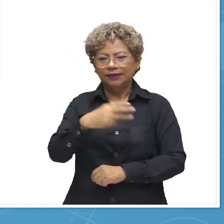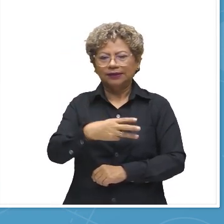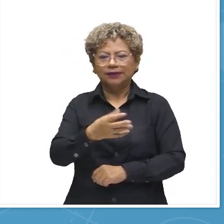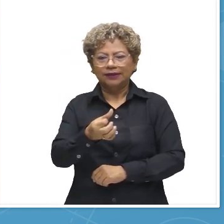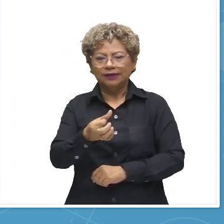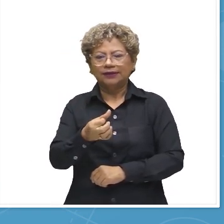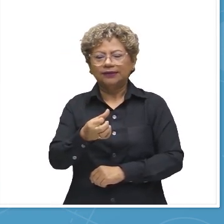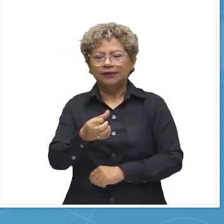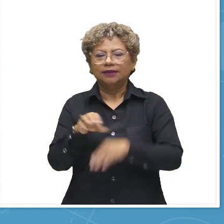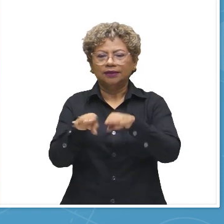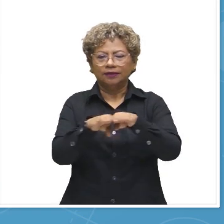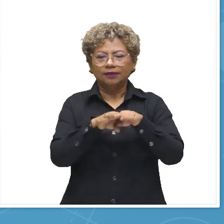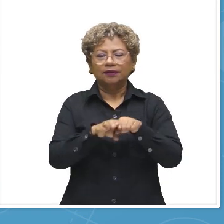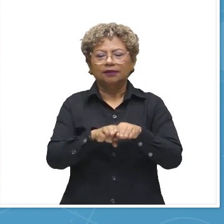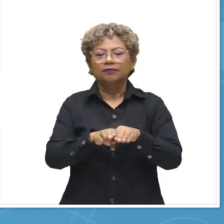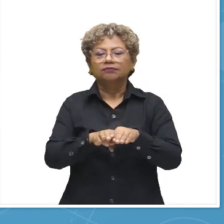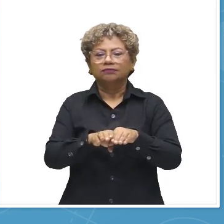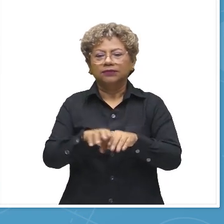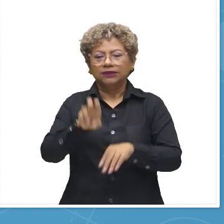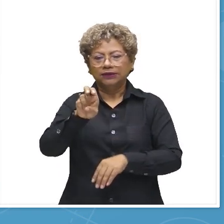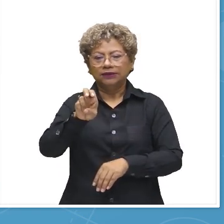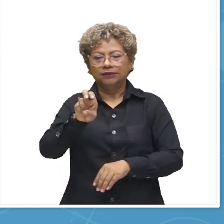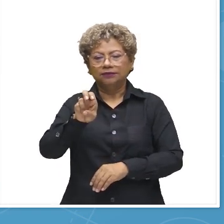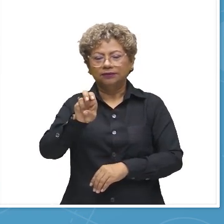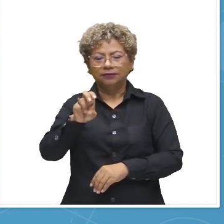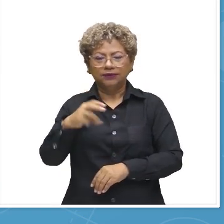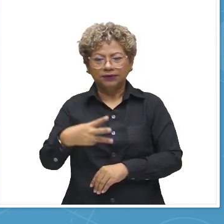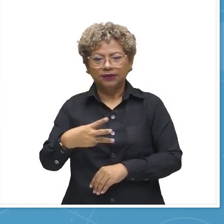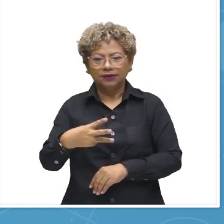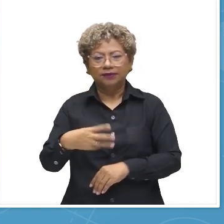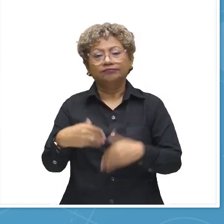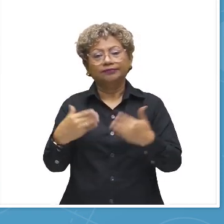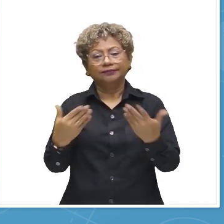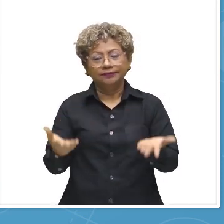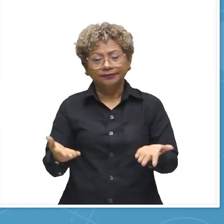Tudo bem? São frações equivalentes.